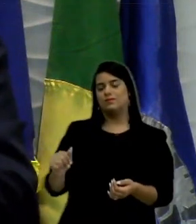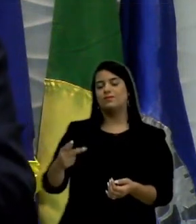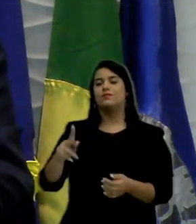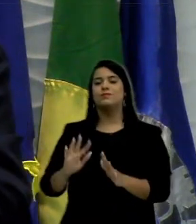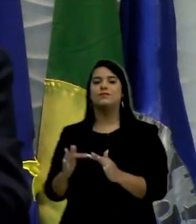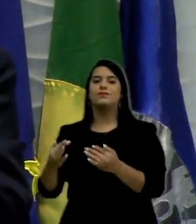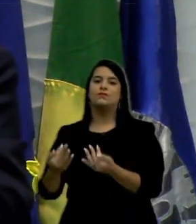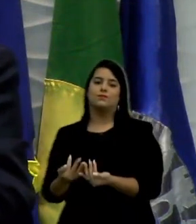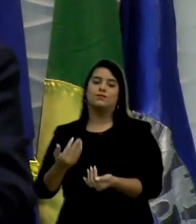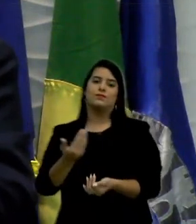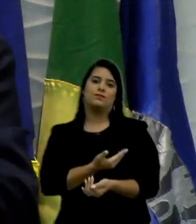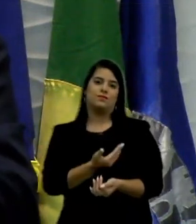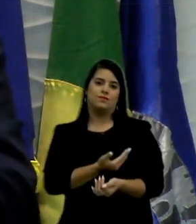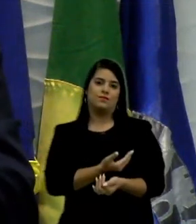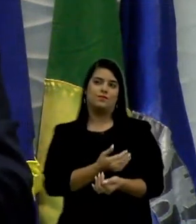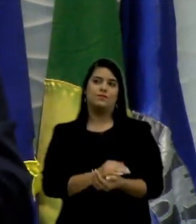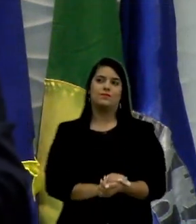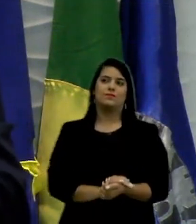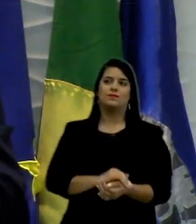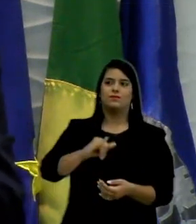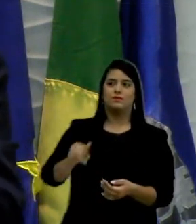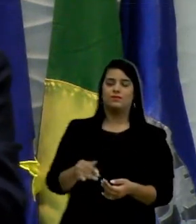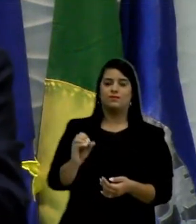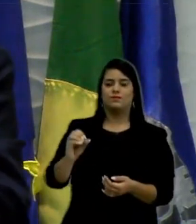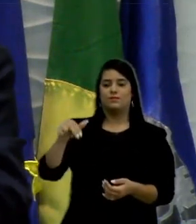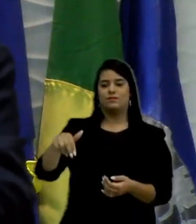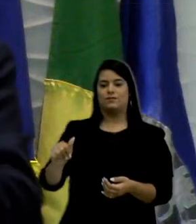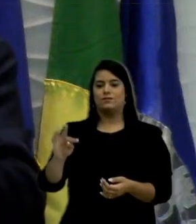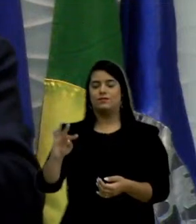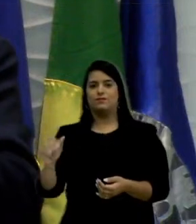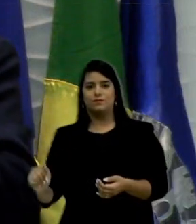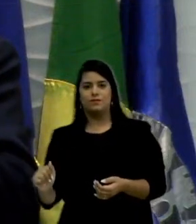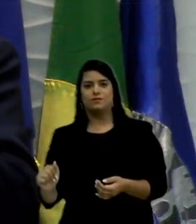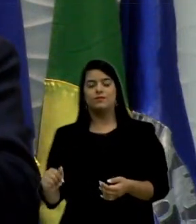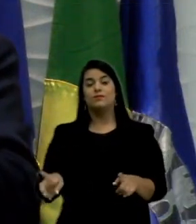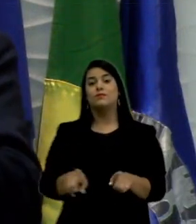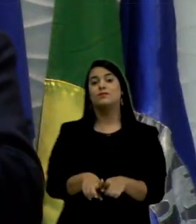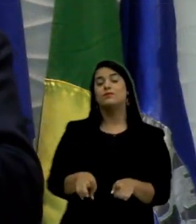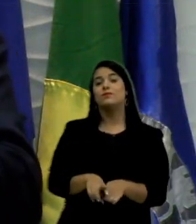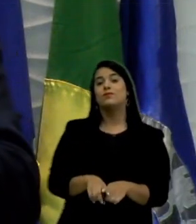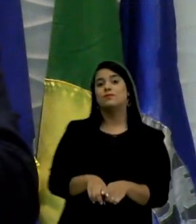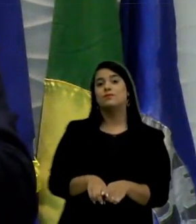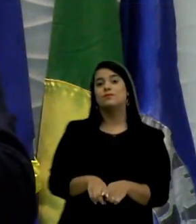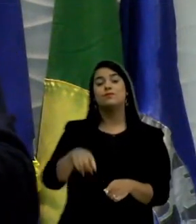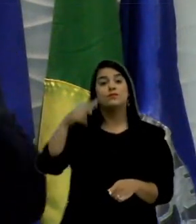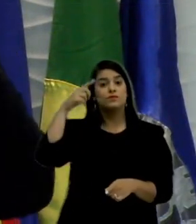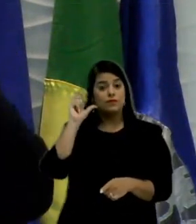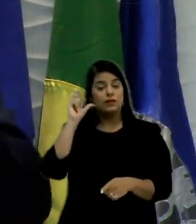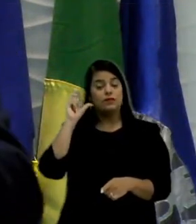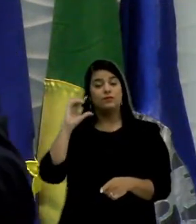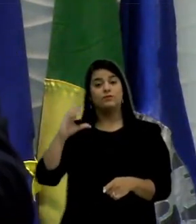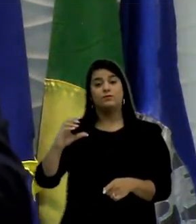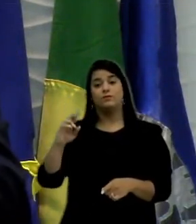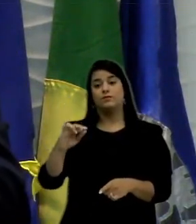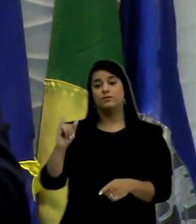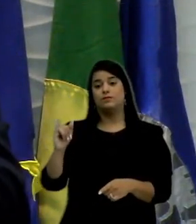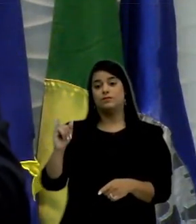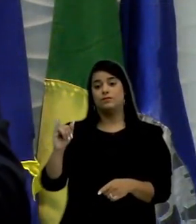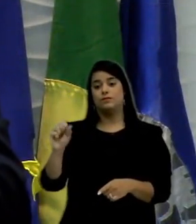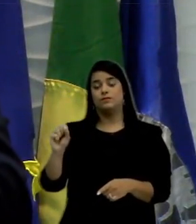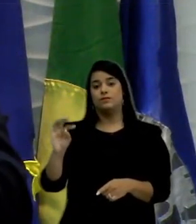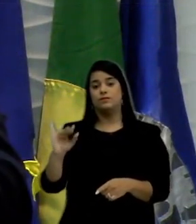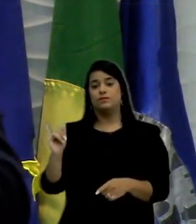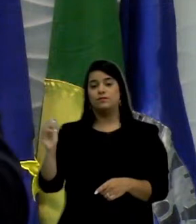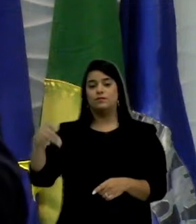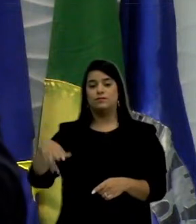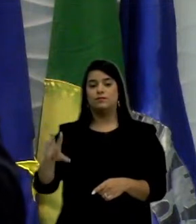Dinha, muito meu amigo, a Jonathan lá no Delmário Braga, e também ontem a Cristiana ali, né? Que faz um doce